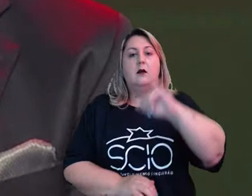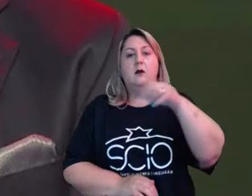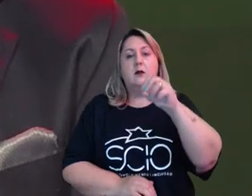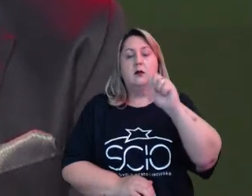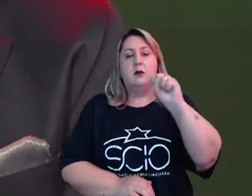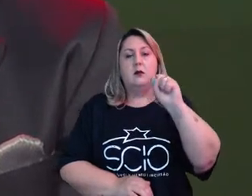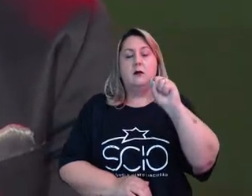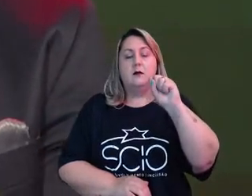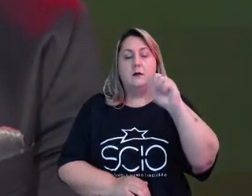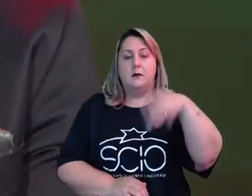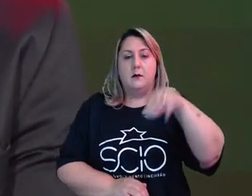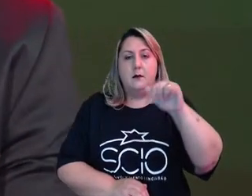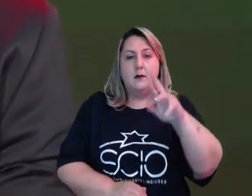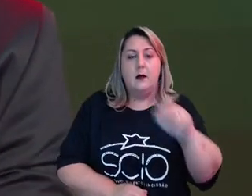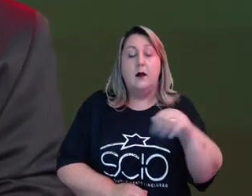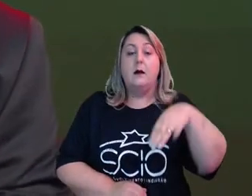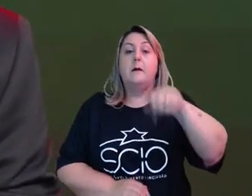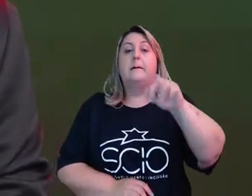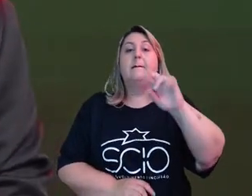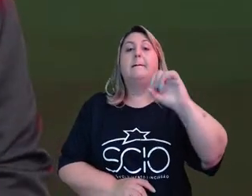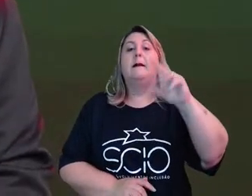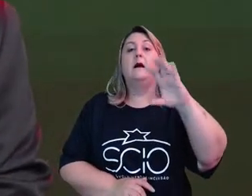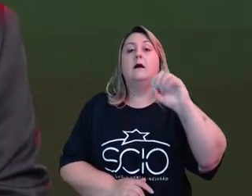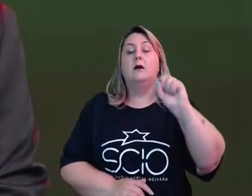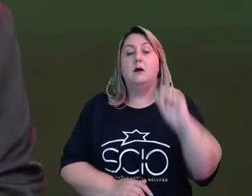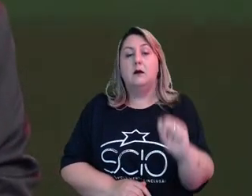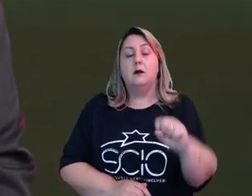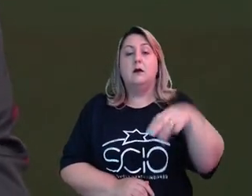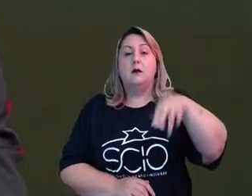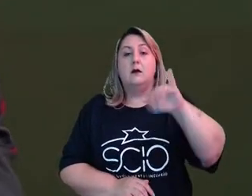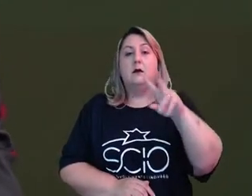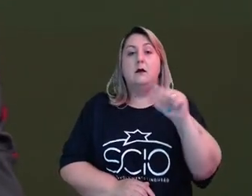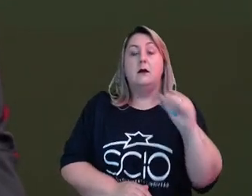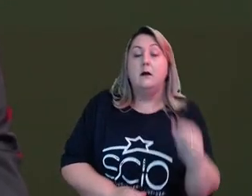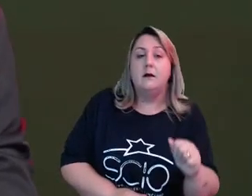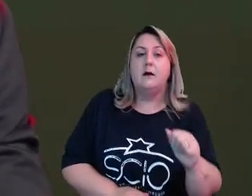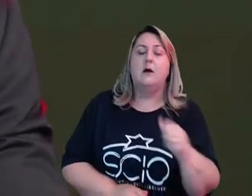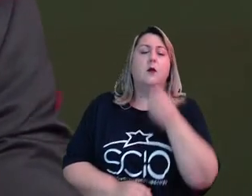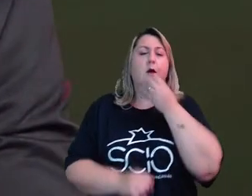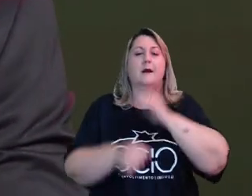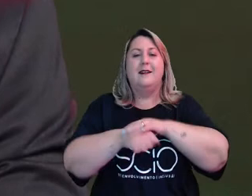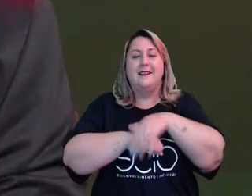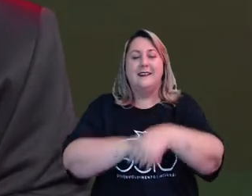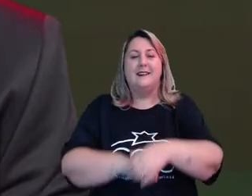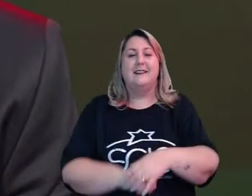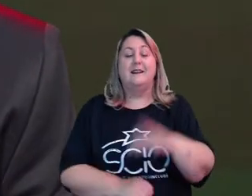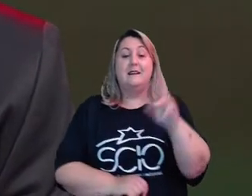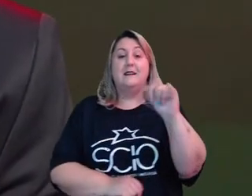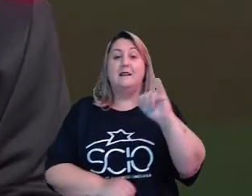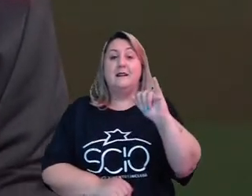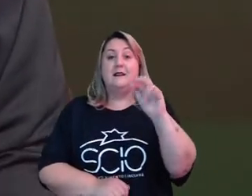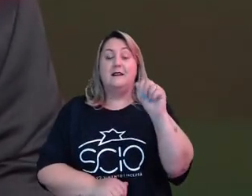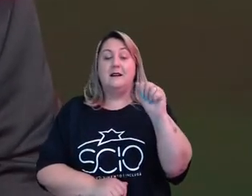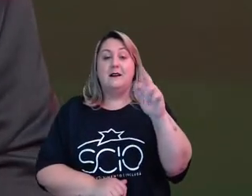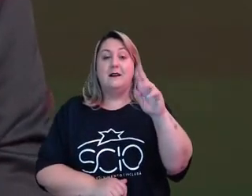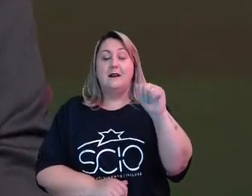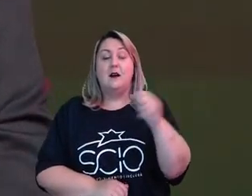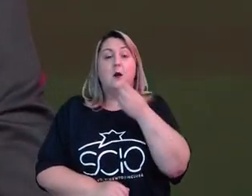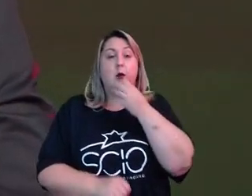Josmar, ô Marquinhos, isso aí, conversa com a galera. A Nívia Simões, boa noite, Nívia. A Yara tá